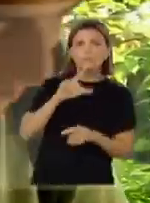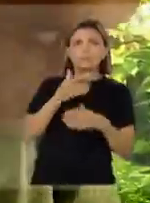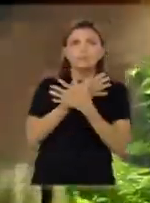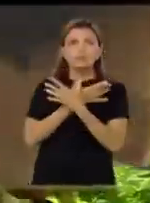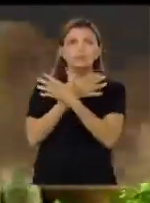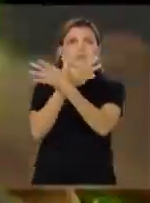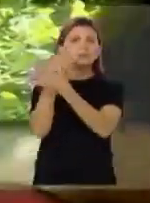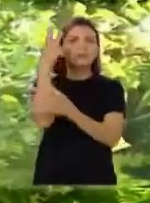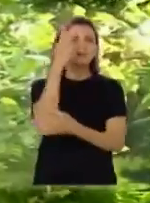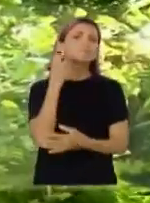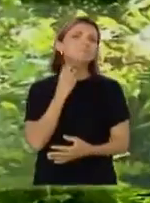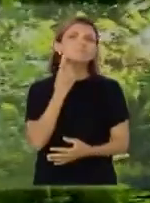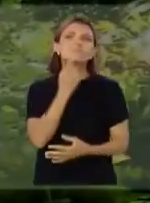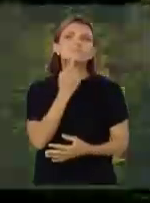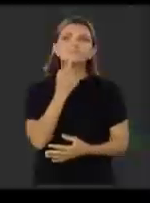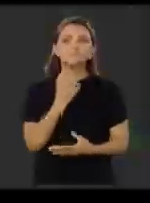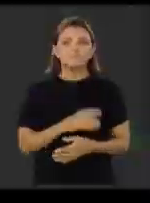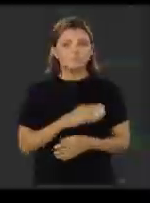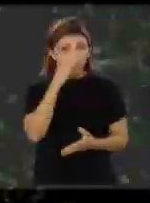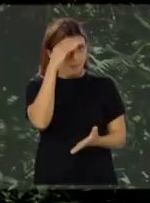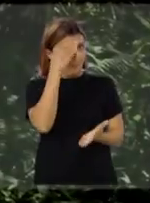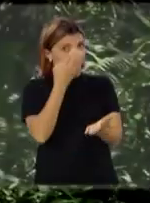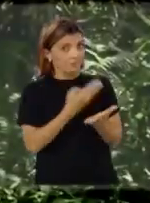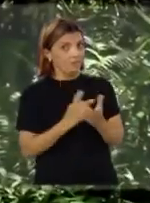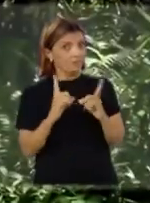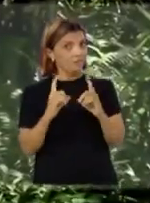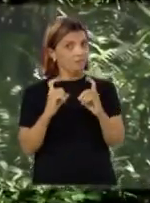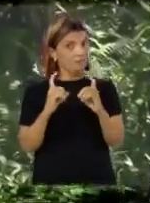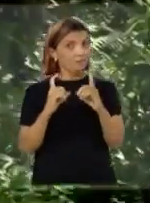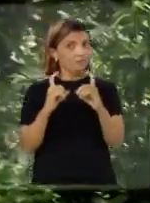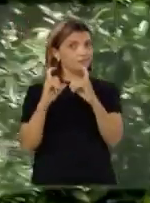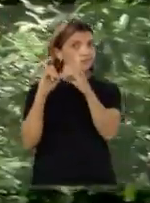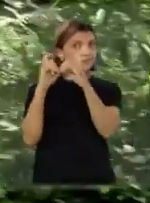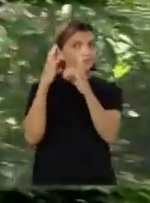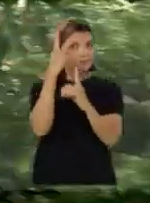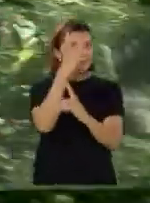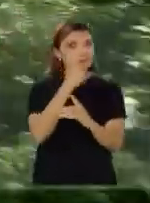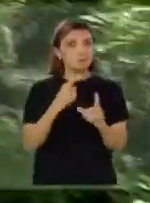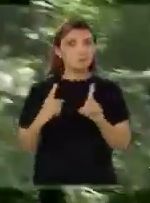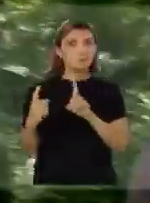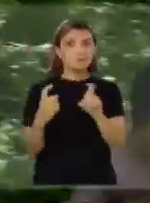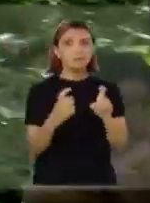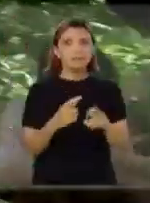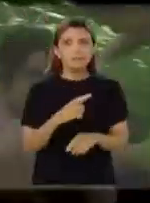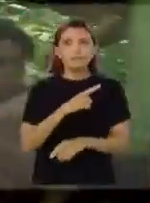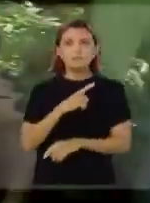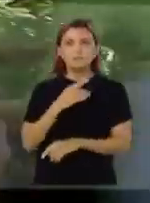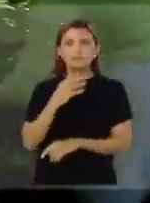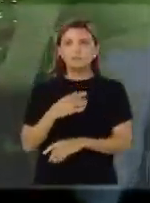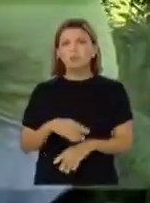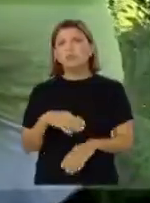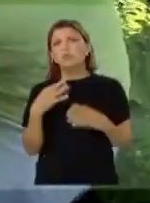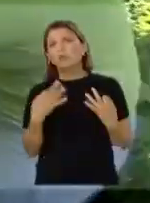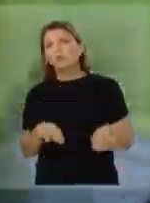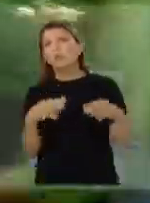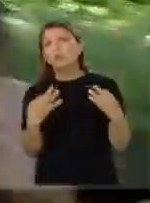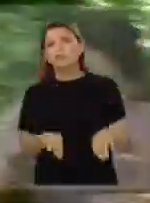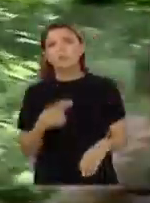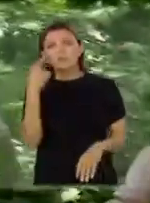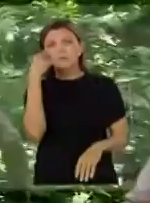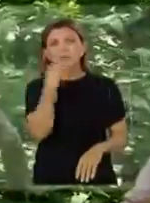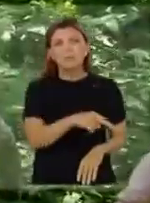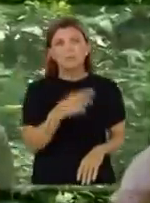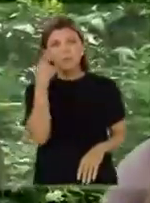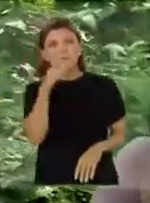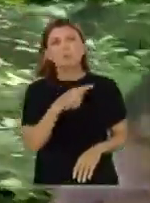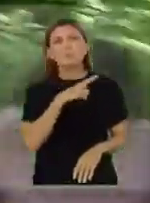Jacutinga talvez que vocês não vão acreditar na foto que eu tirei que aconteceu a gente